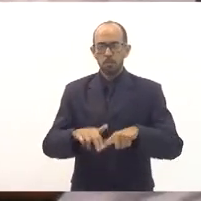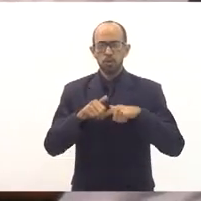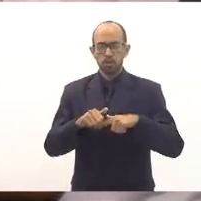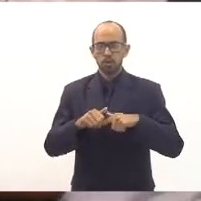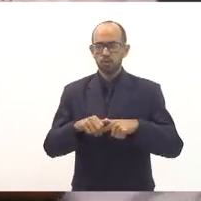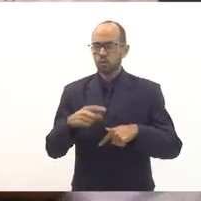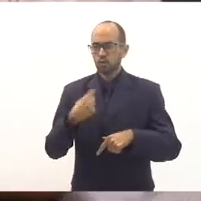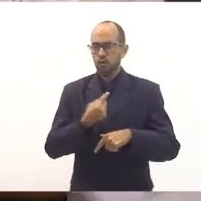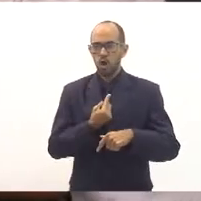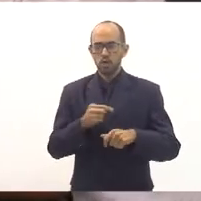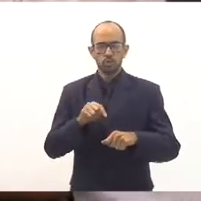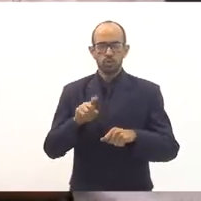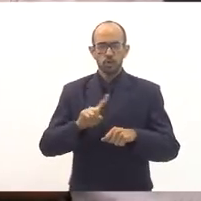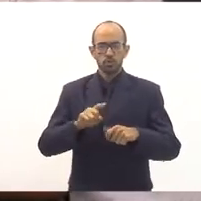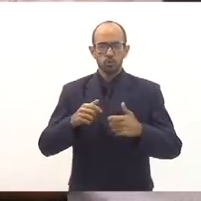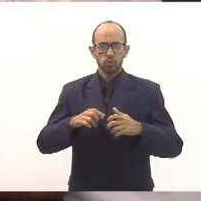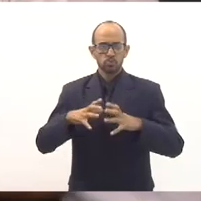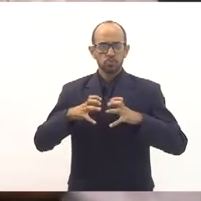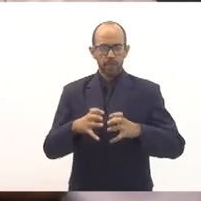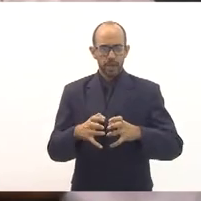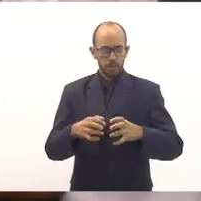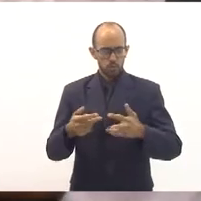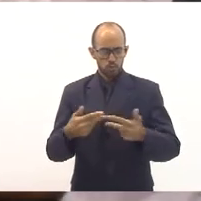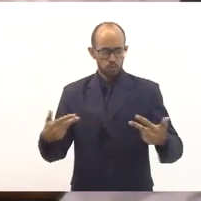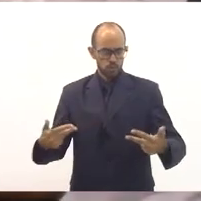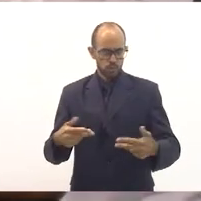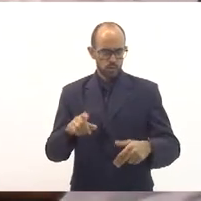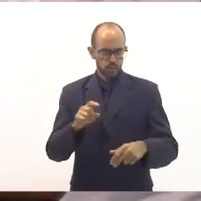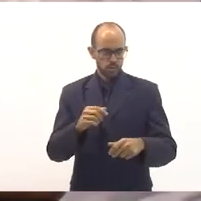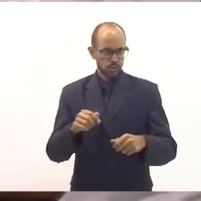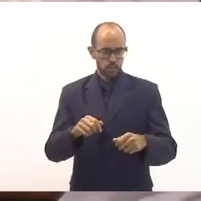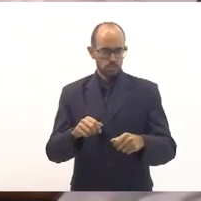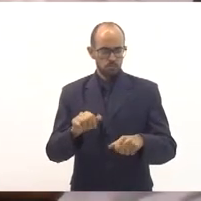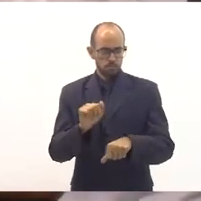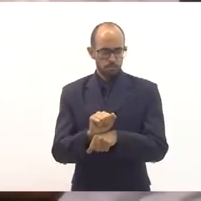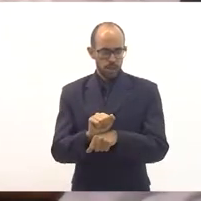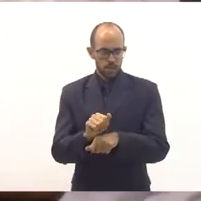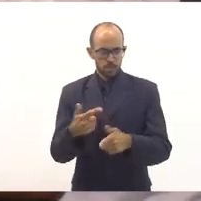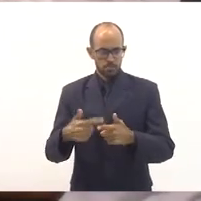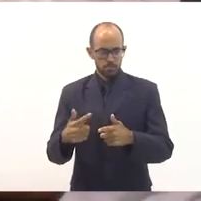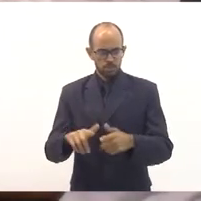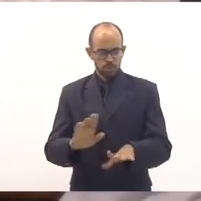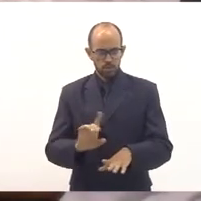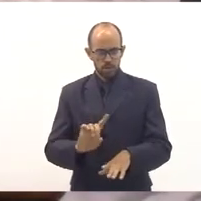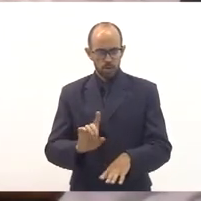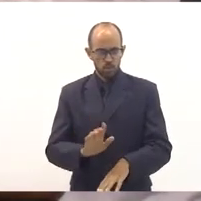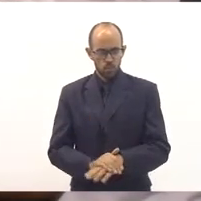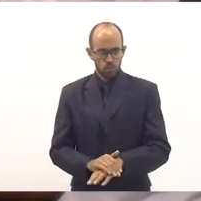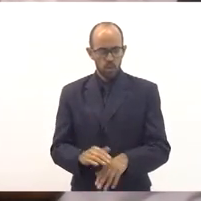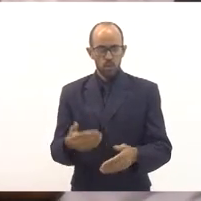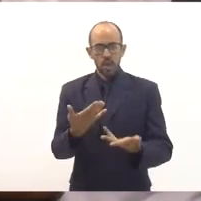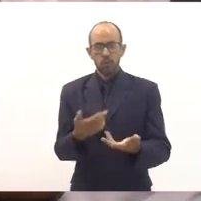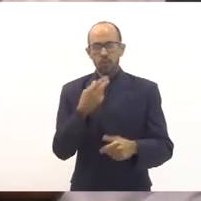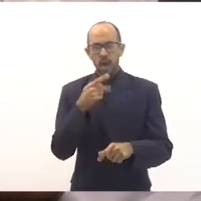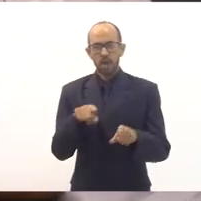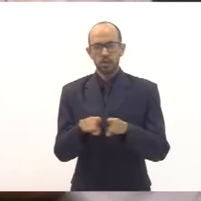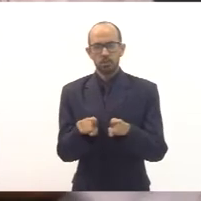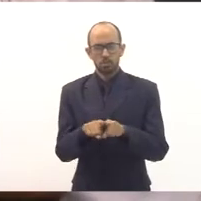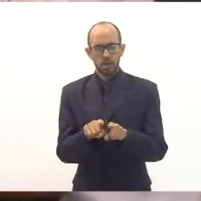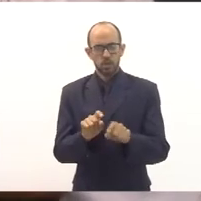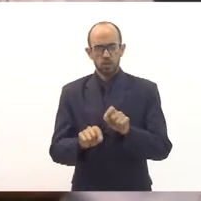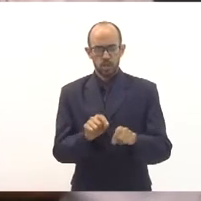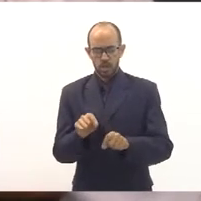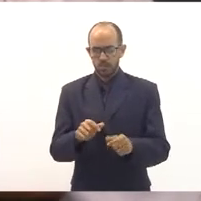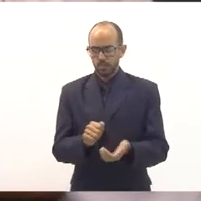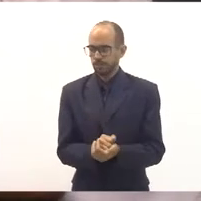gente não vai lutar por questão Spring vão essa mortandade e a última coisa que eu queria falar para você o seguinte eu